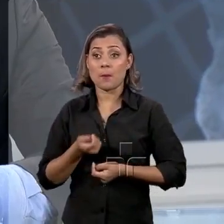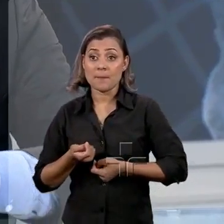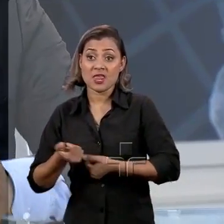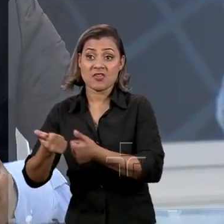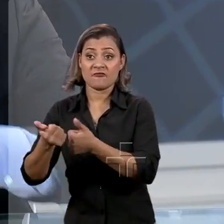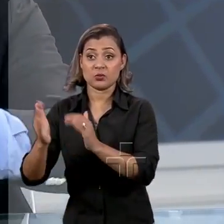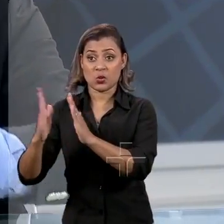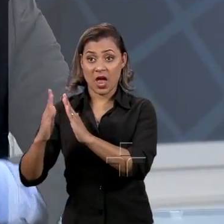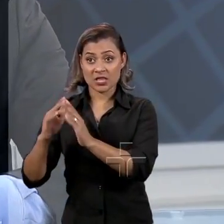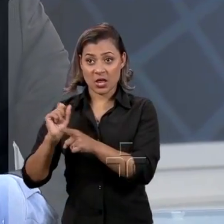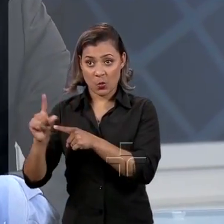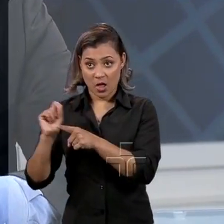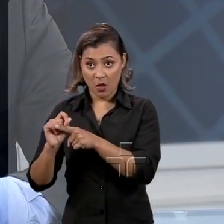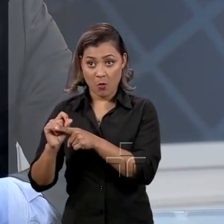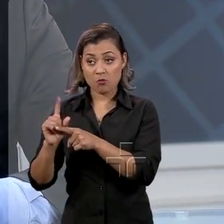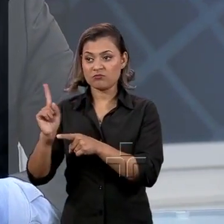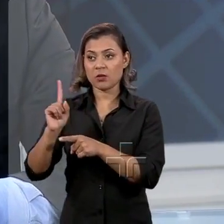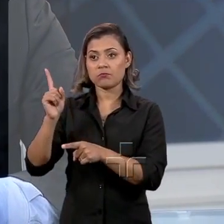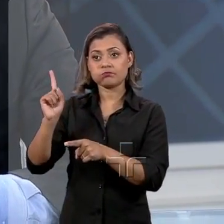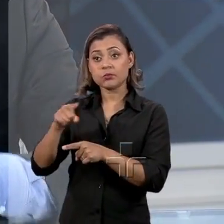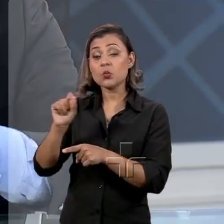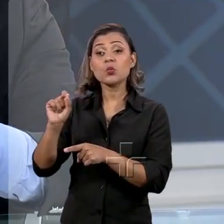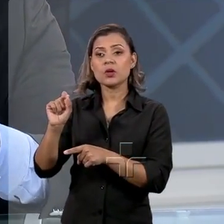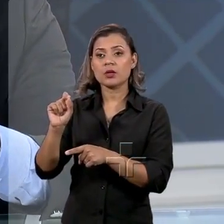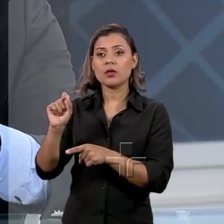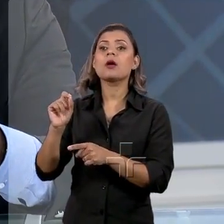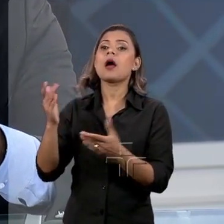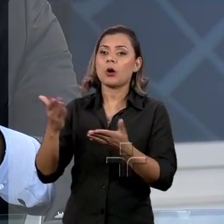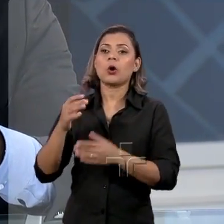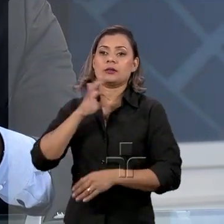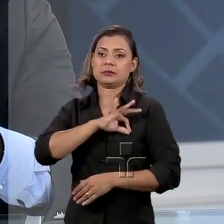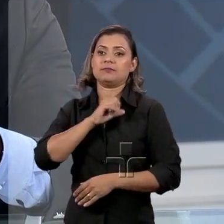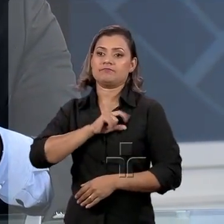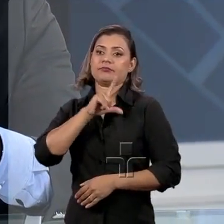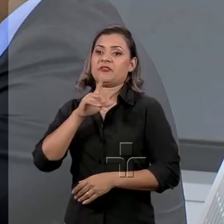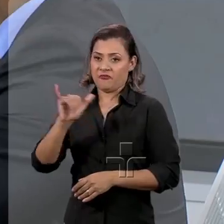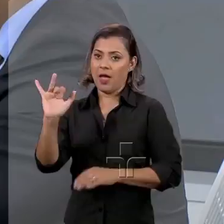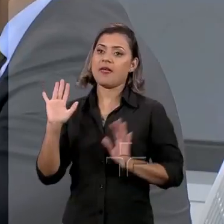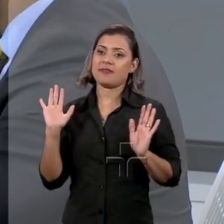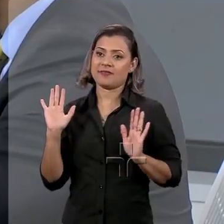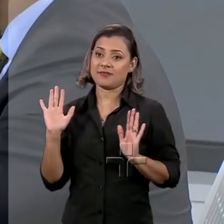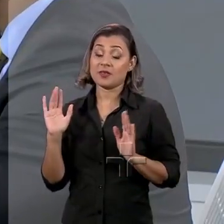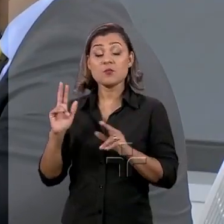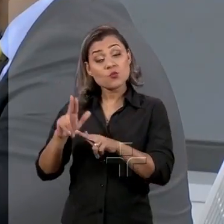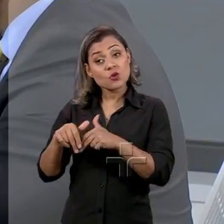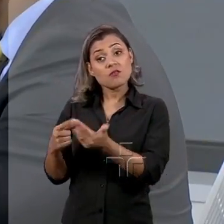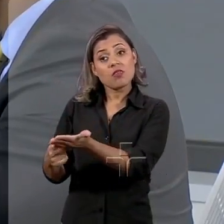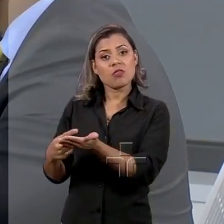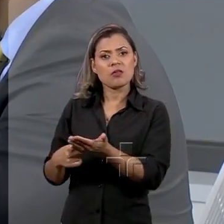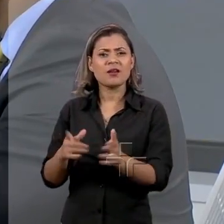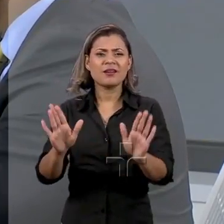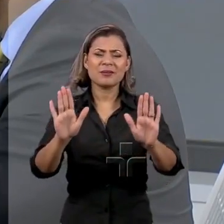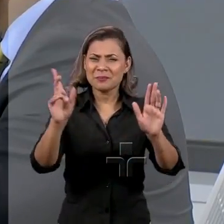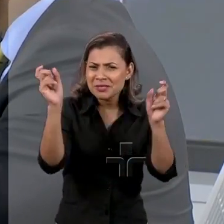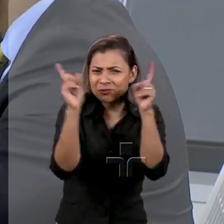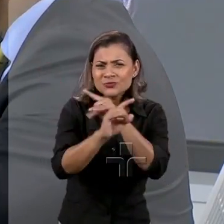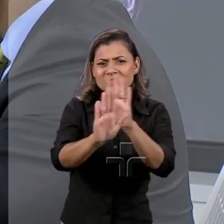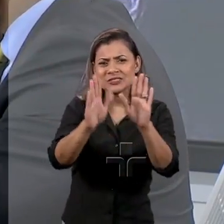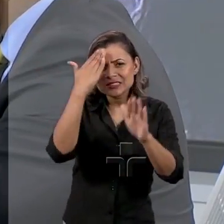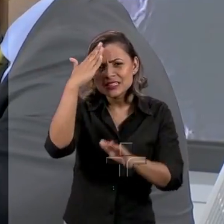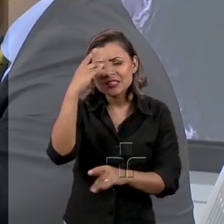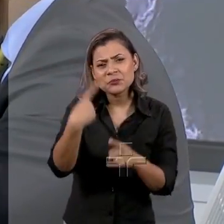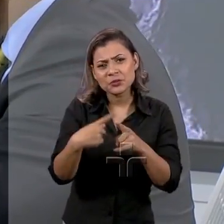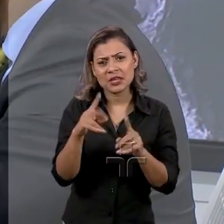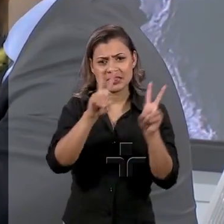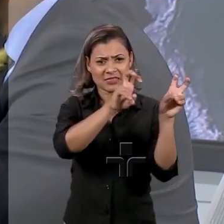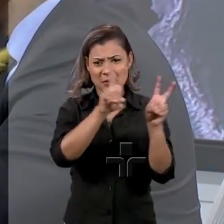moradia, aprovaria, então, esse aumento para o judiciário. O que também é difícil de se compreender, né? Porque são dois assuntos